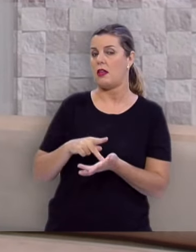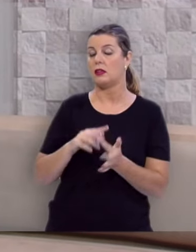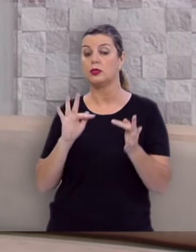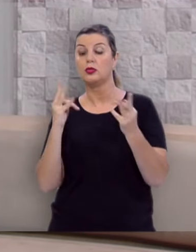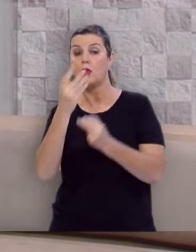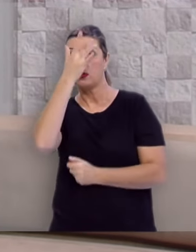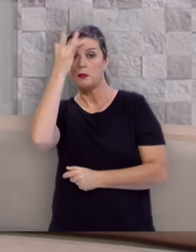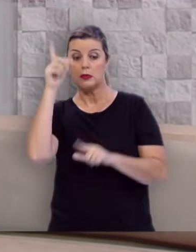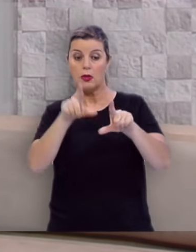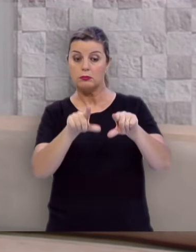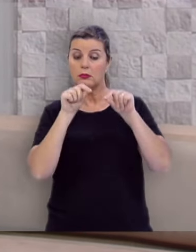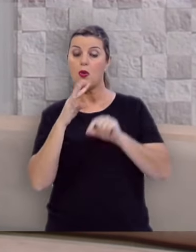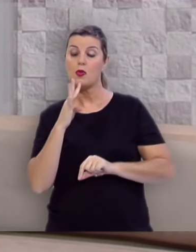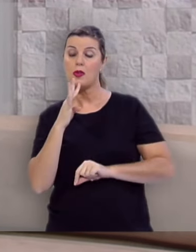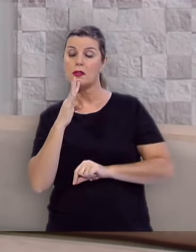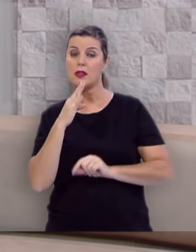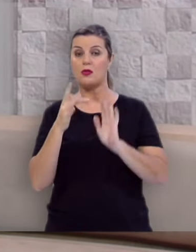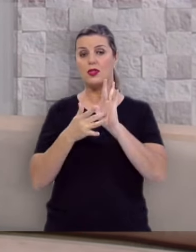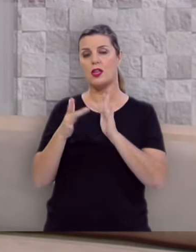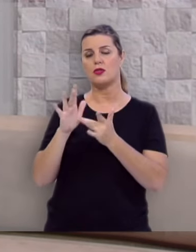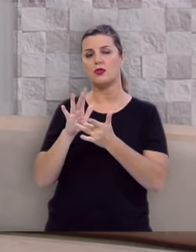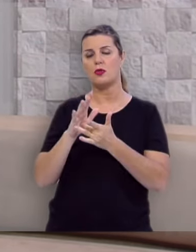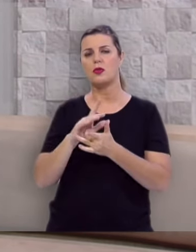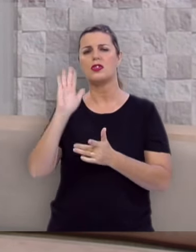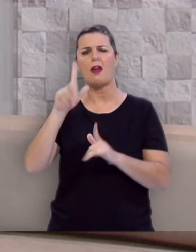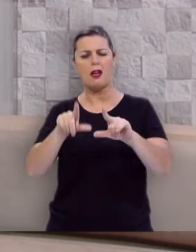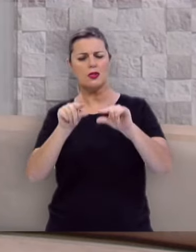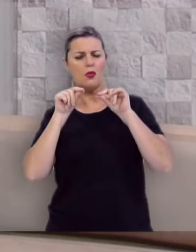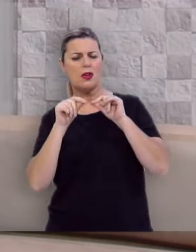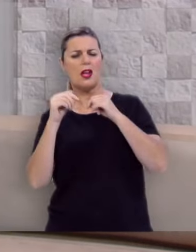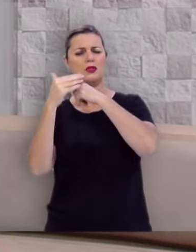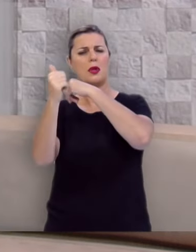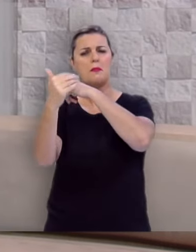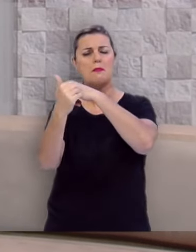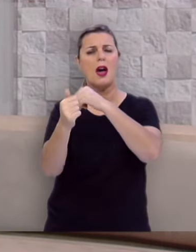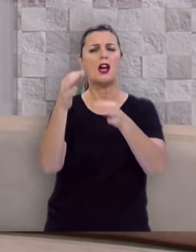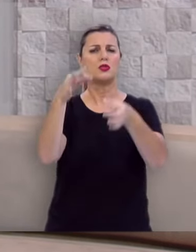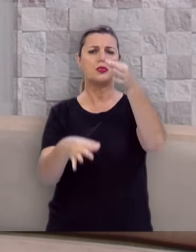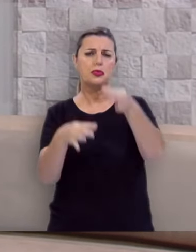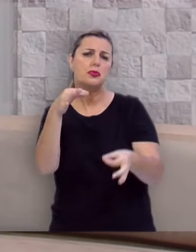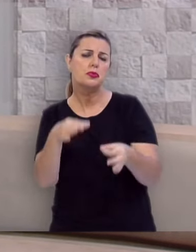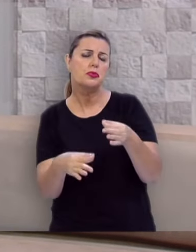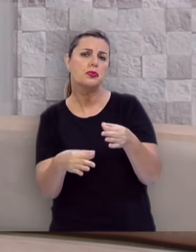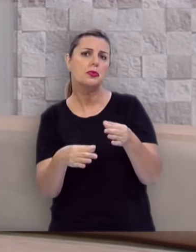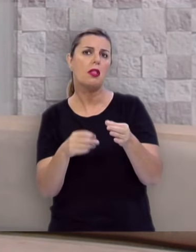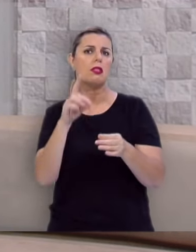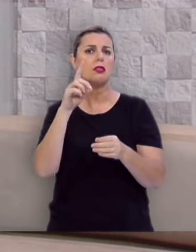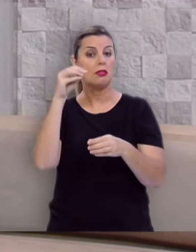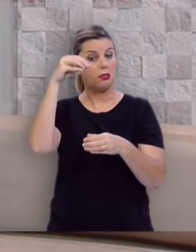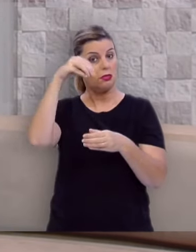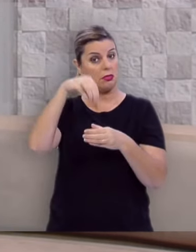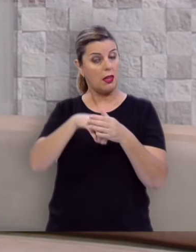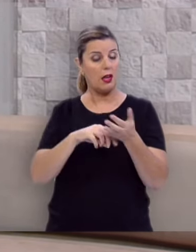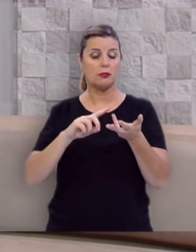verdade, todo aquele que Deus conheceu de antemão foi predestinado, foi chamado, foi justificado,